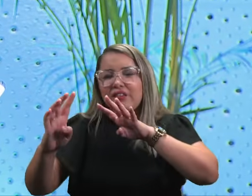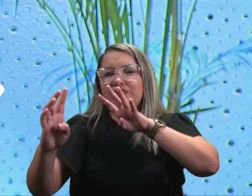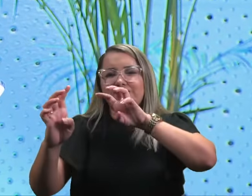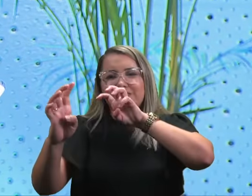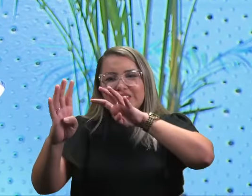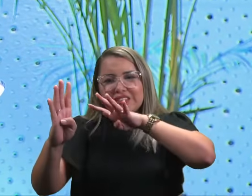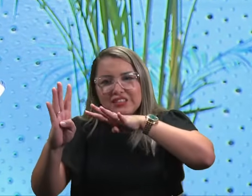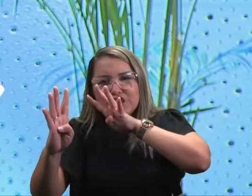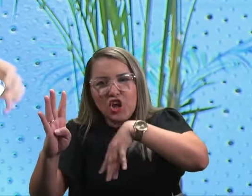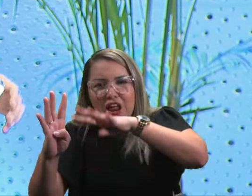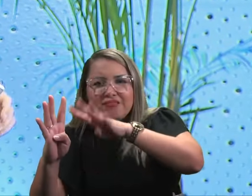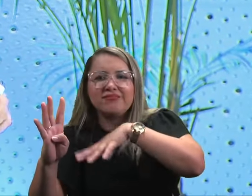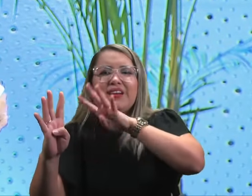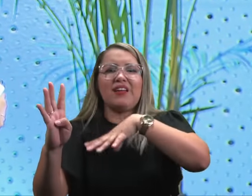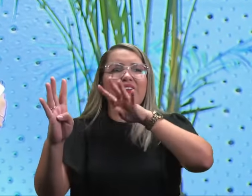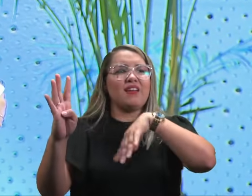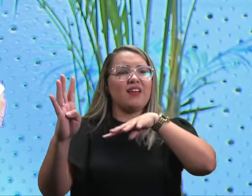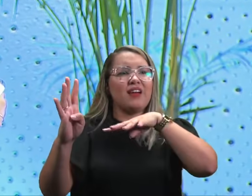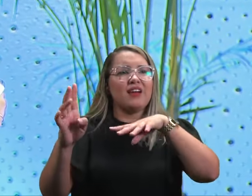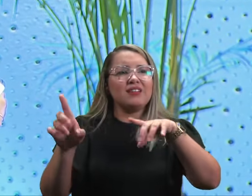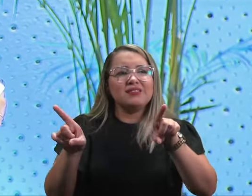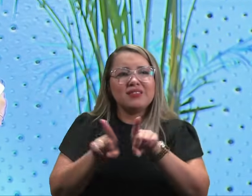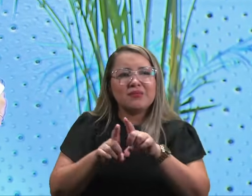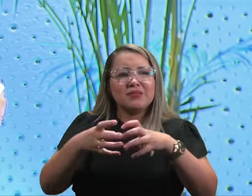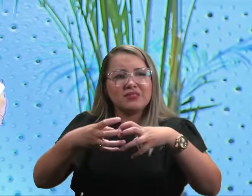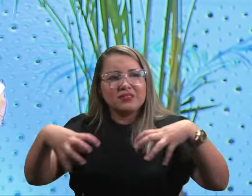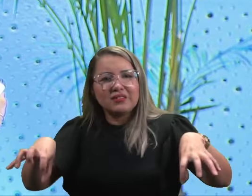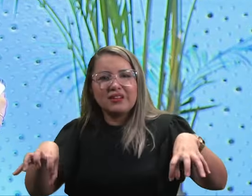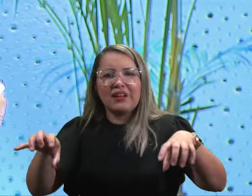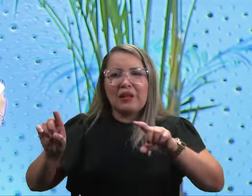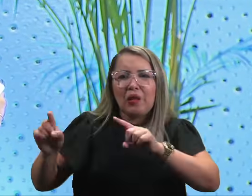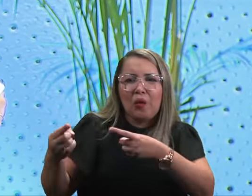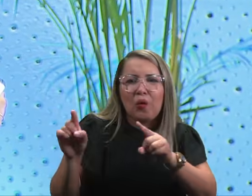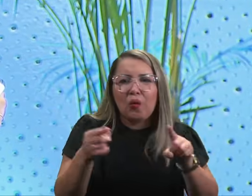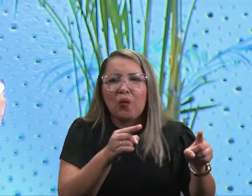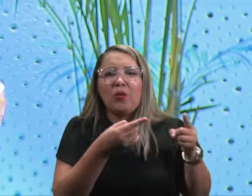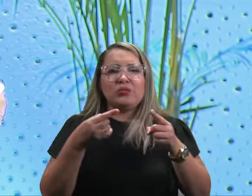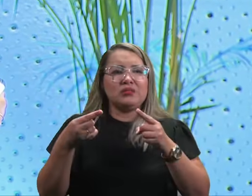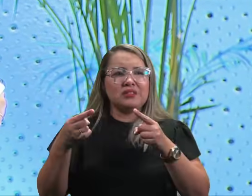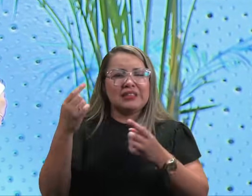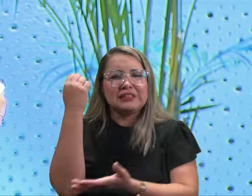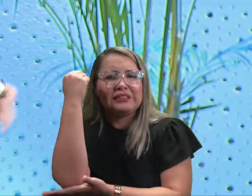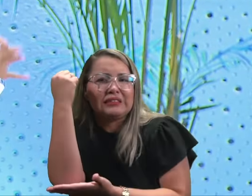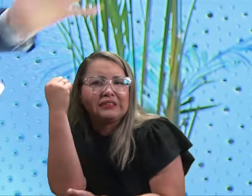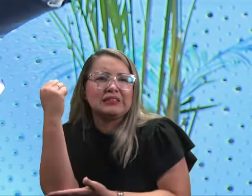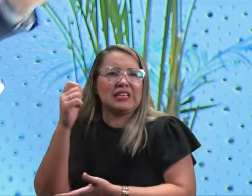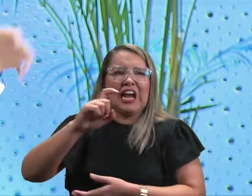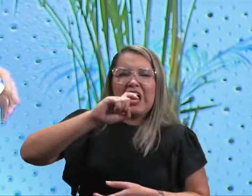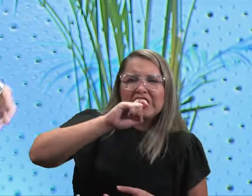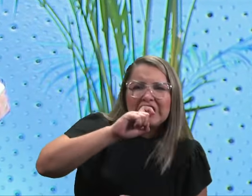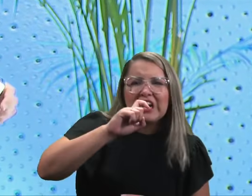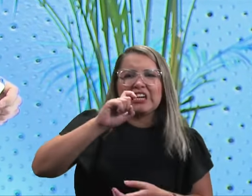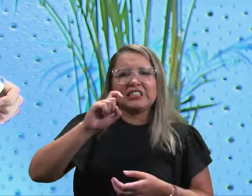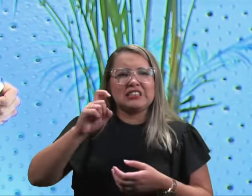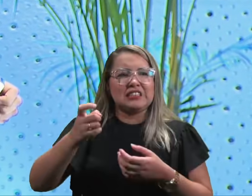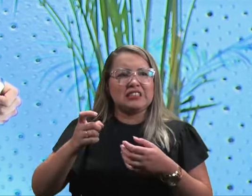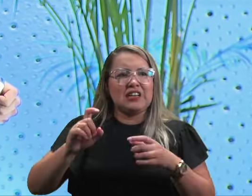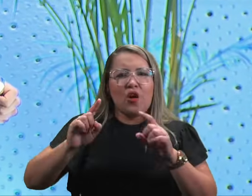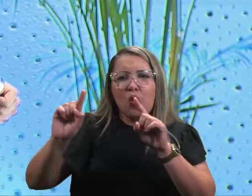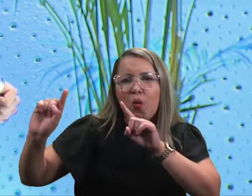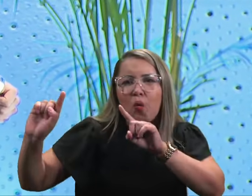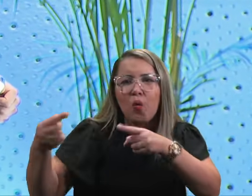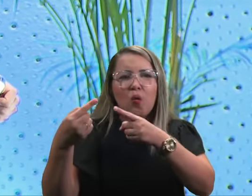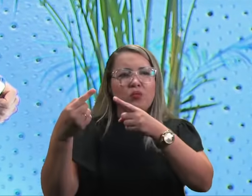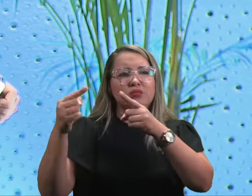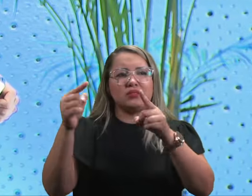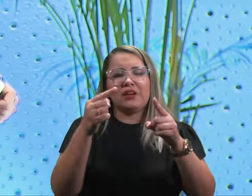feitiçaria. Então, inimizade, rixa, ciúme, ira, discórdias, divisões, facções e assim por